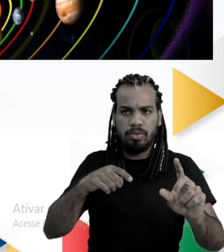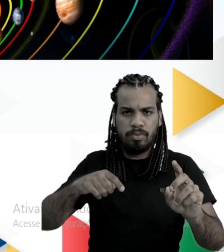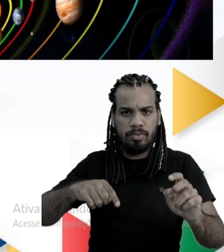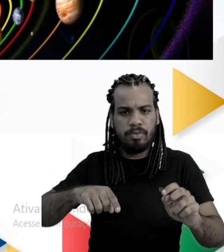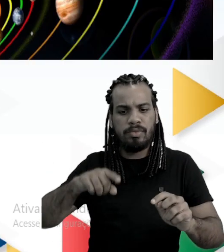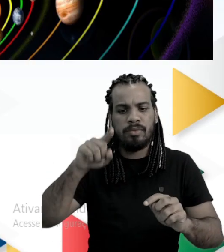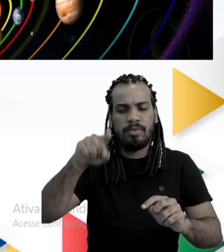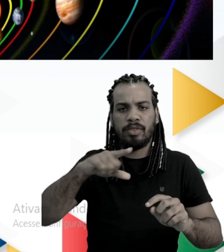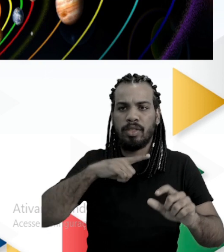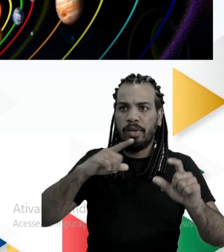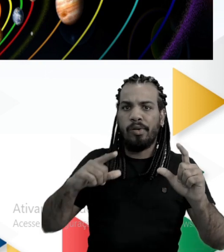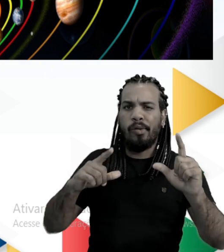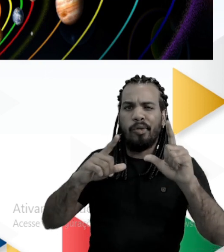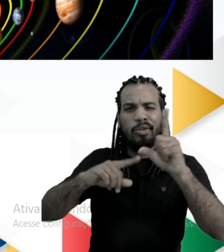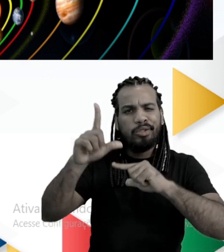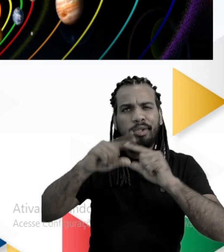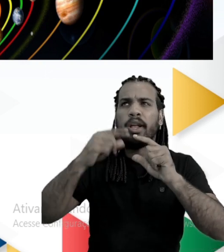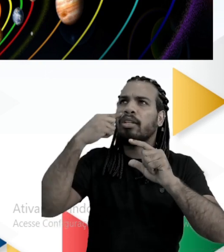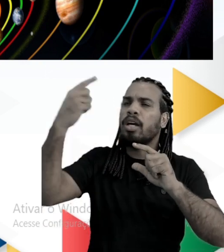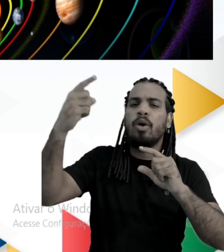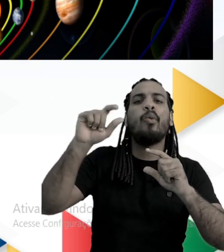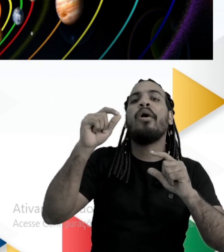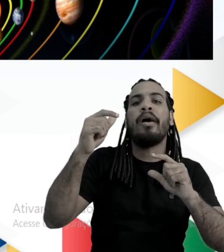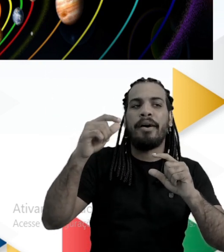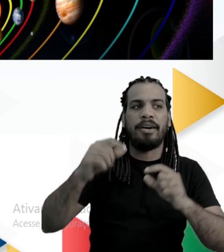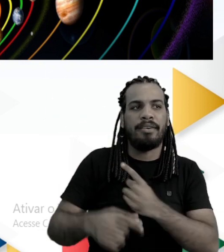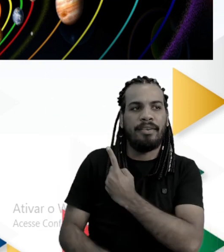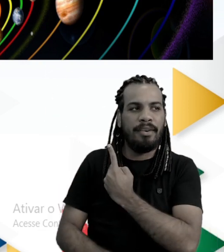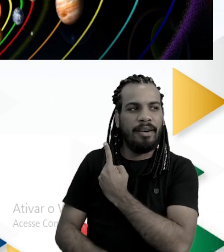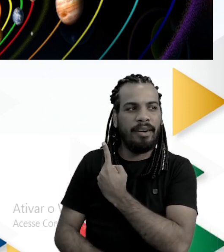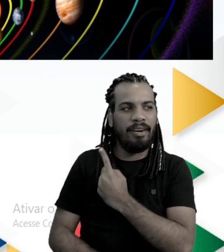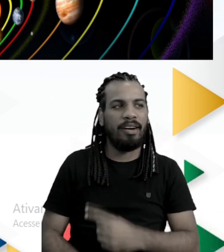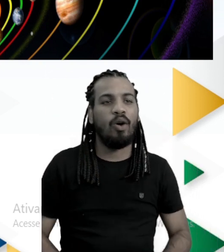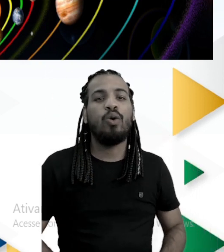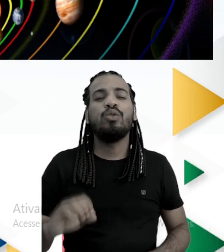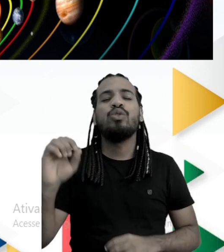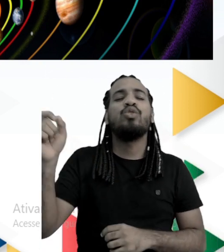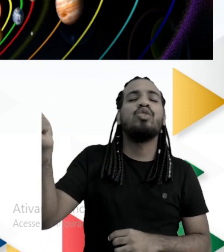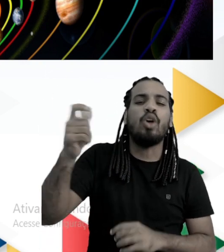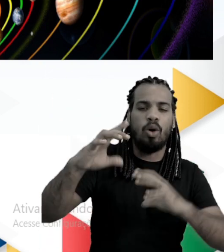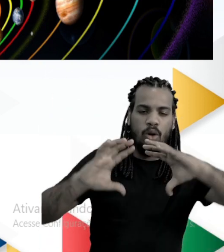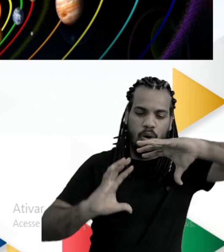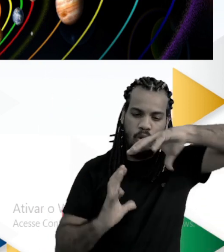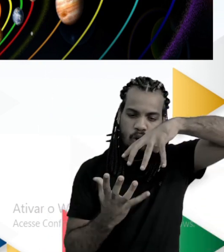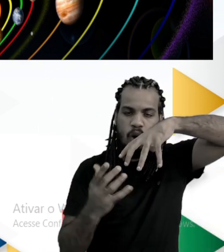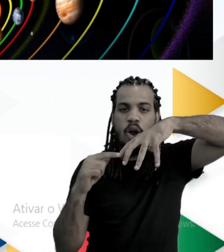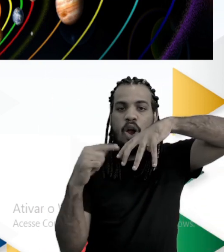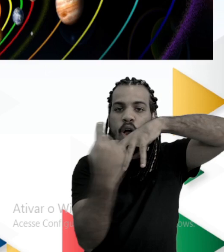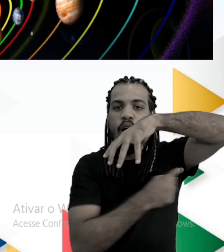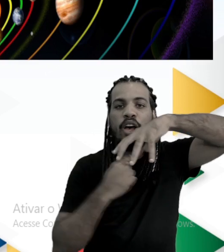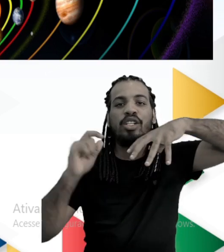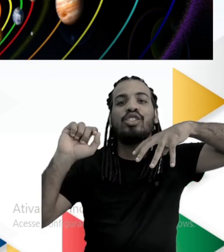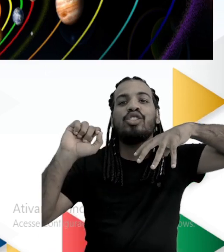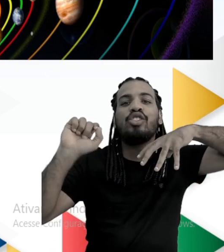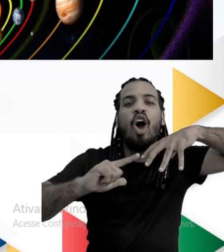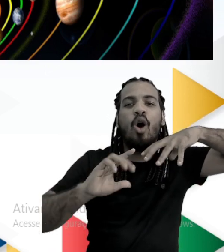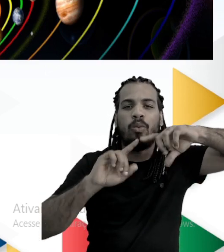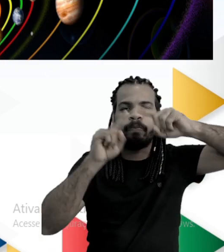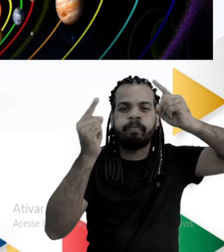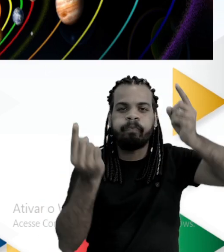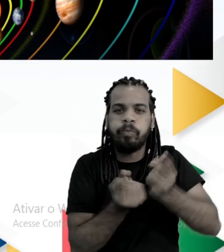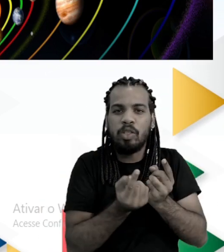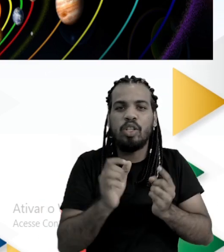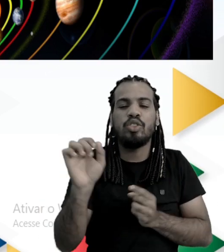a nossa estrela, o Sol, que está justamente atraindo todos os planetas para si. E aí